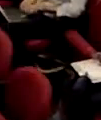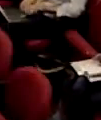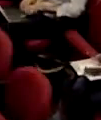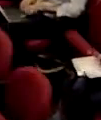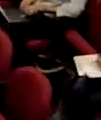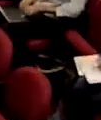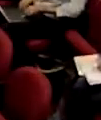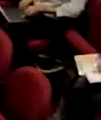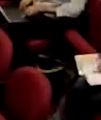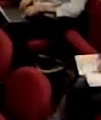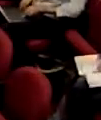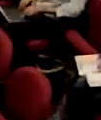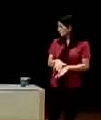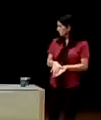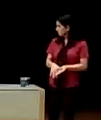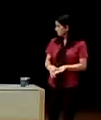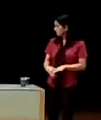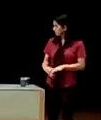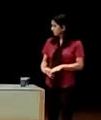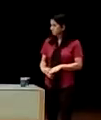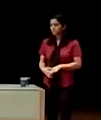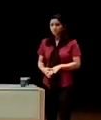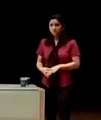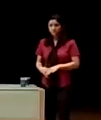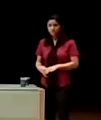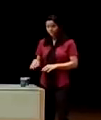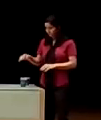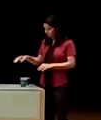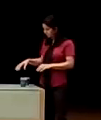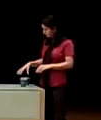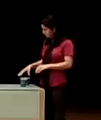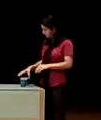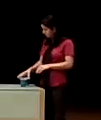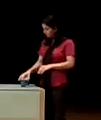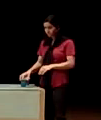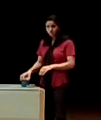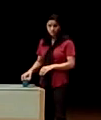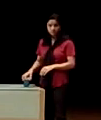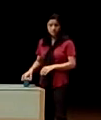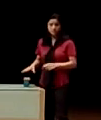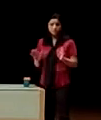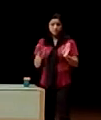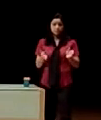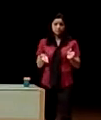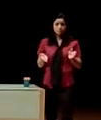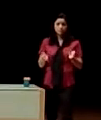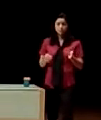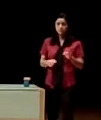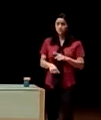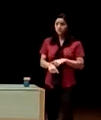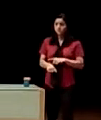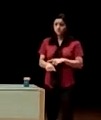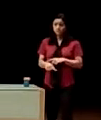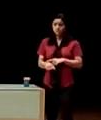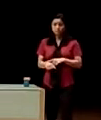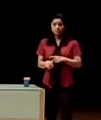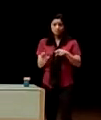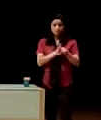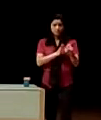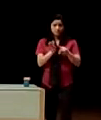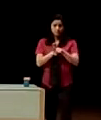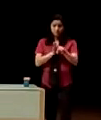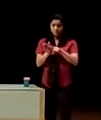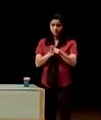So, time for questions and comments. Então agora temos um tempo para perguntas,